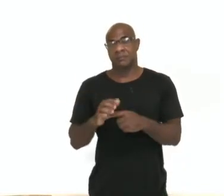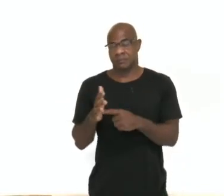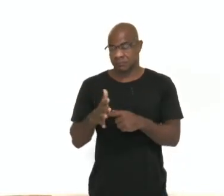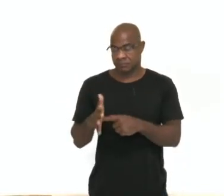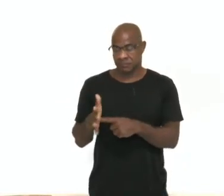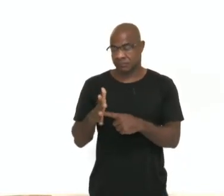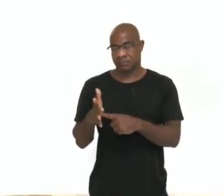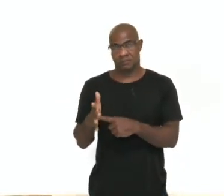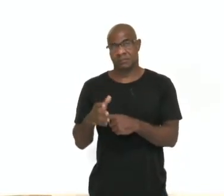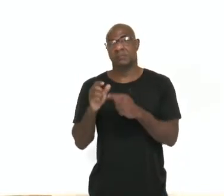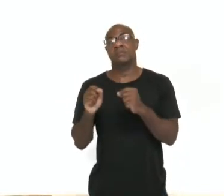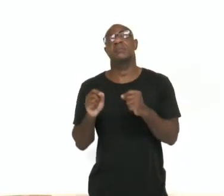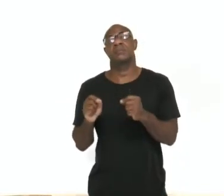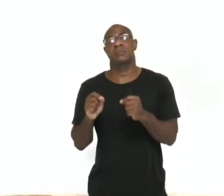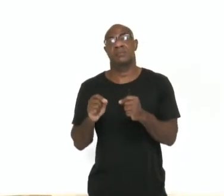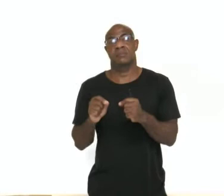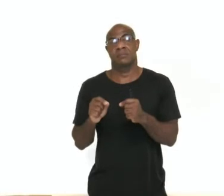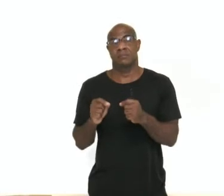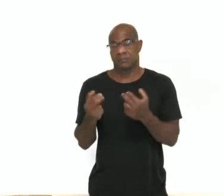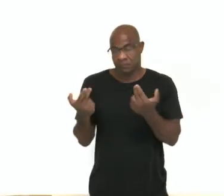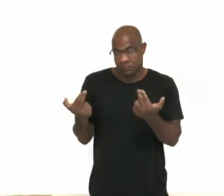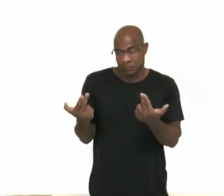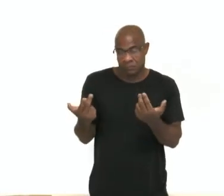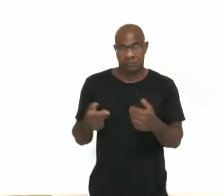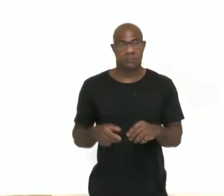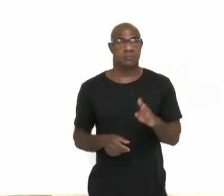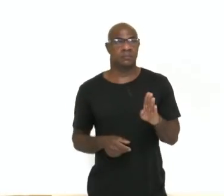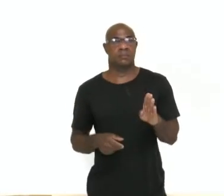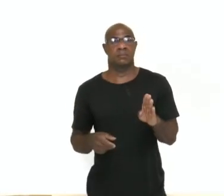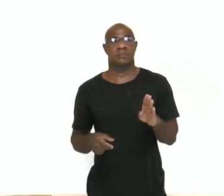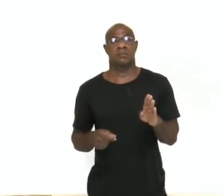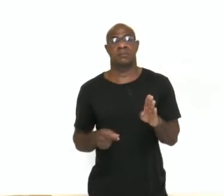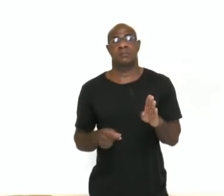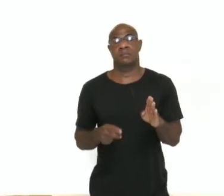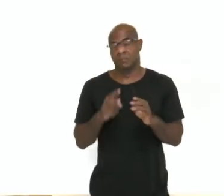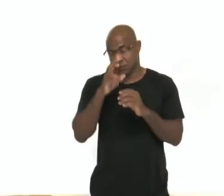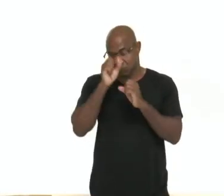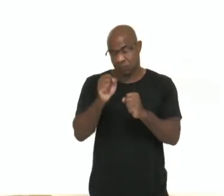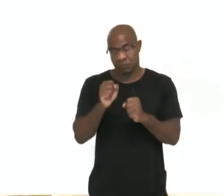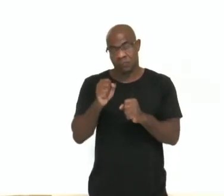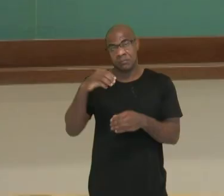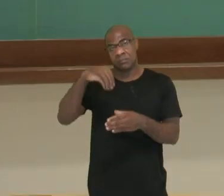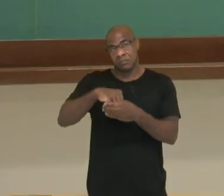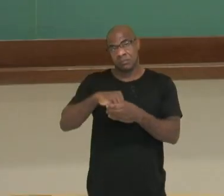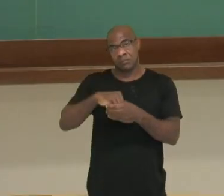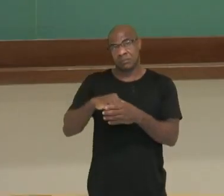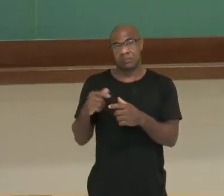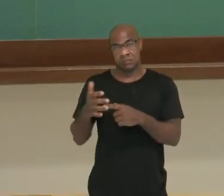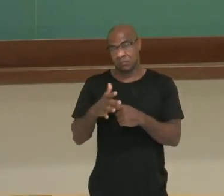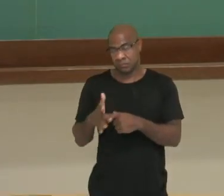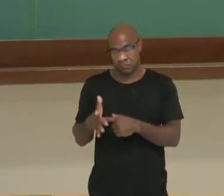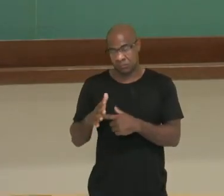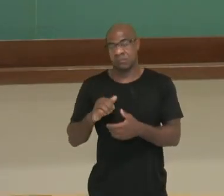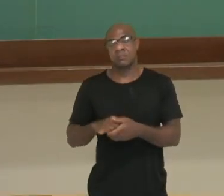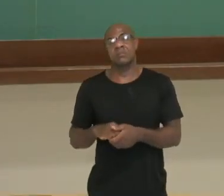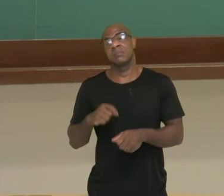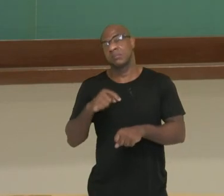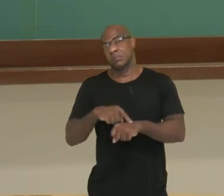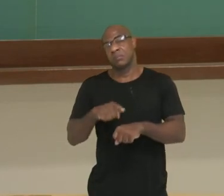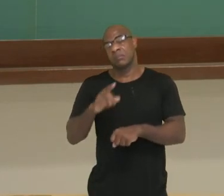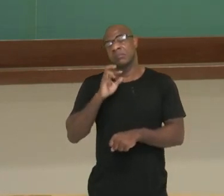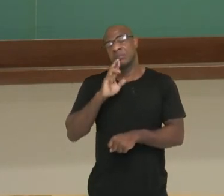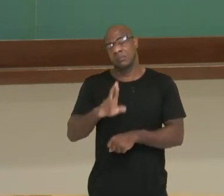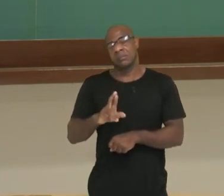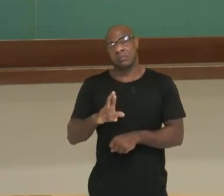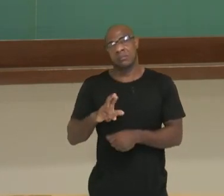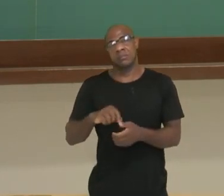equivalente e, meta B, a resistência interna do gerador equivalente. Tempo para você responder.